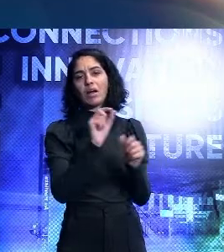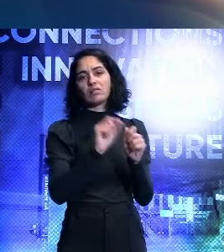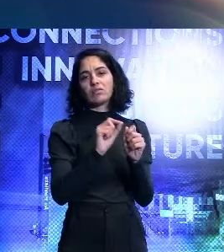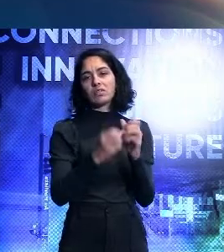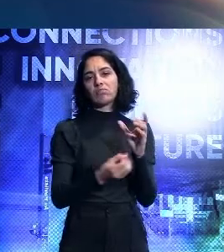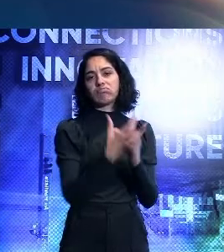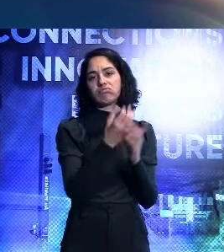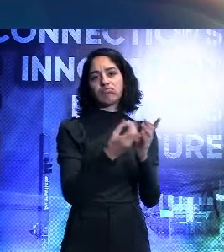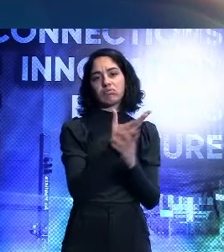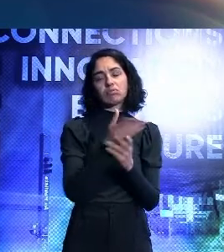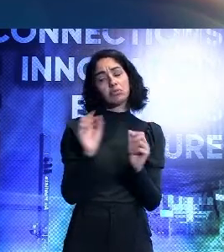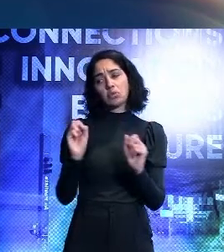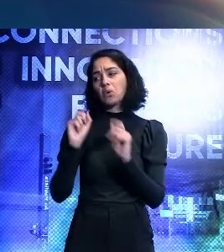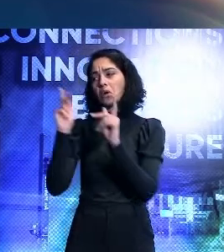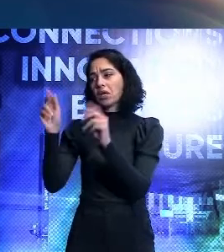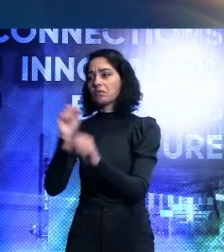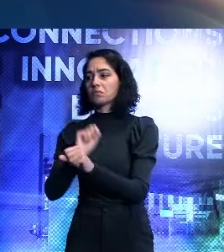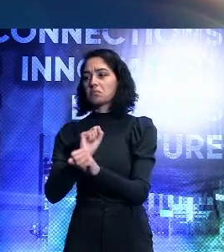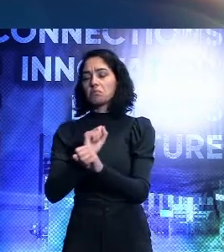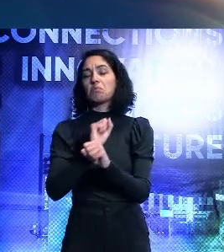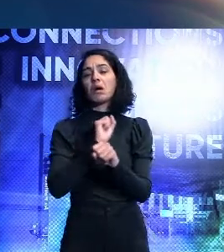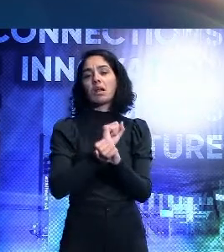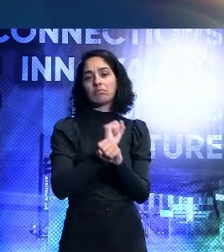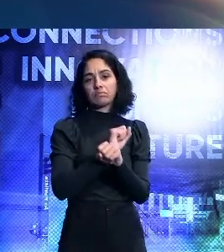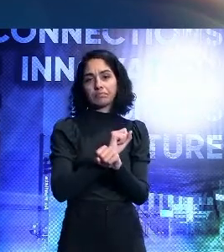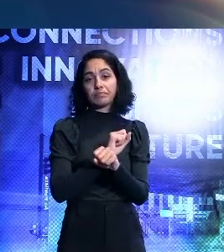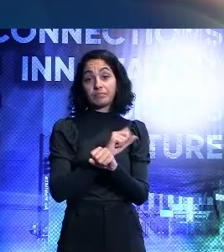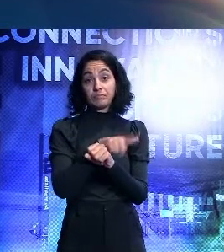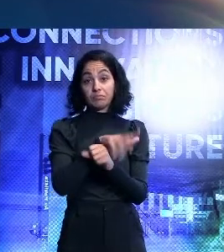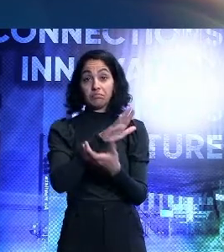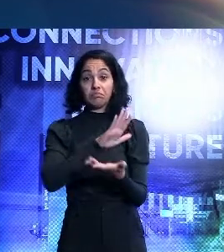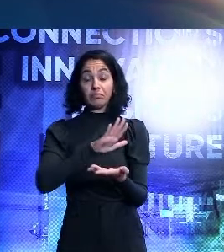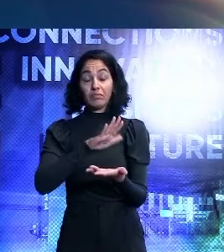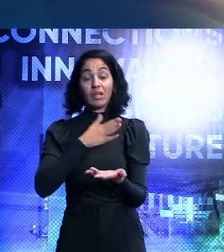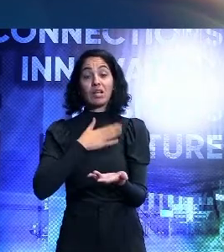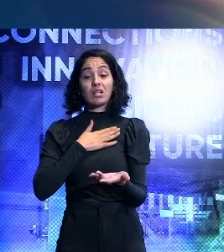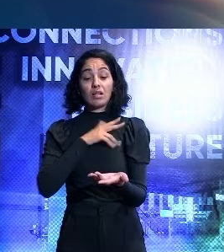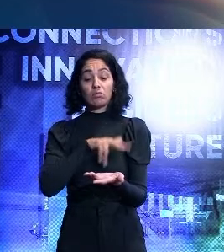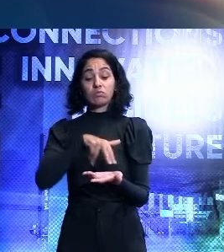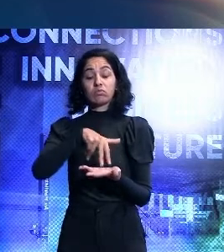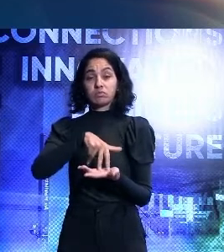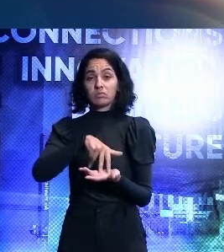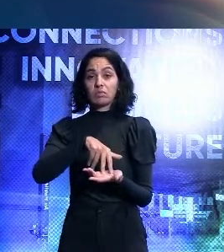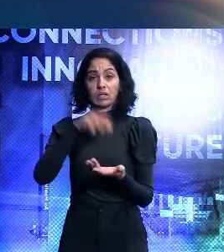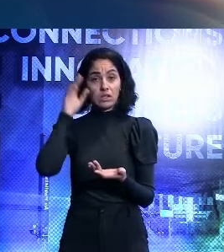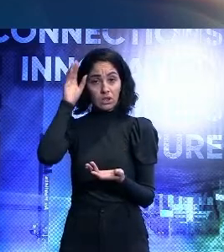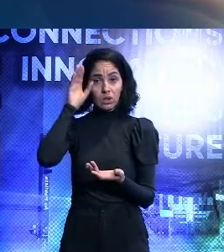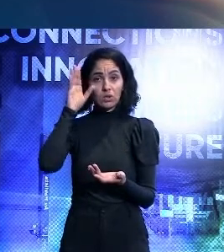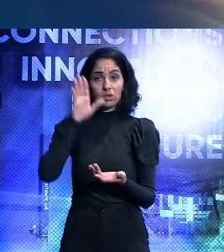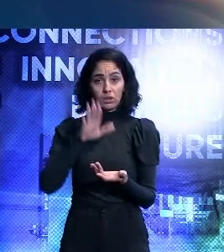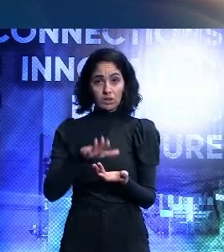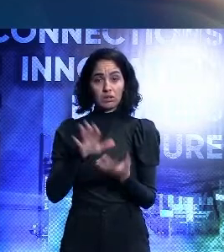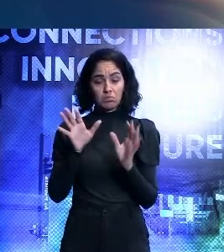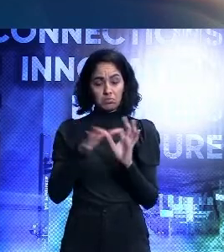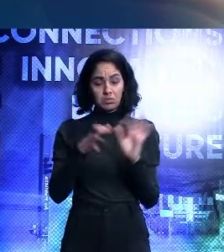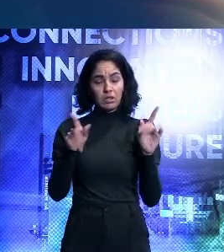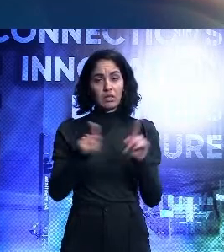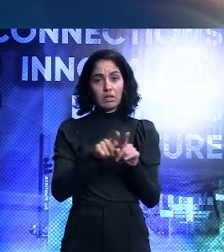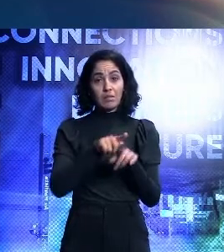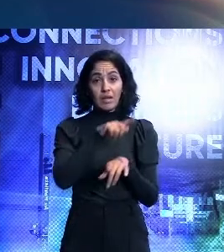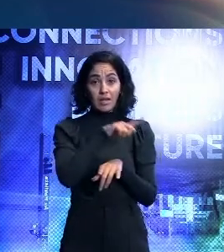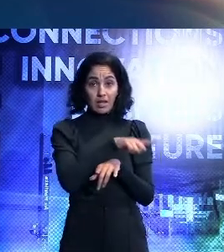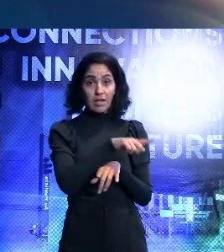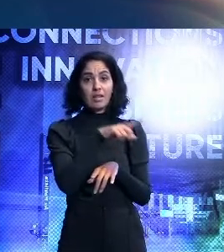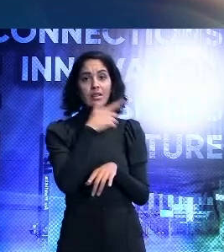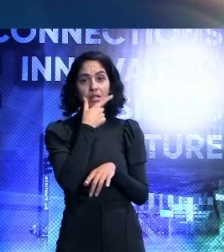você está dizendo, a gente para de produzir. Ele tem essa autoridade, ele tem essa consciência. O legal é que o Chusa, ele